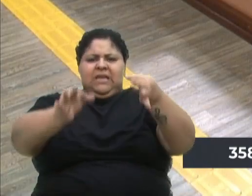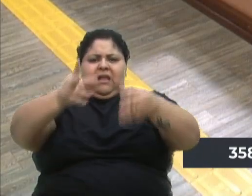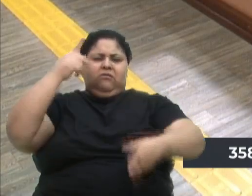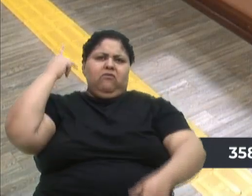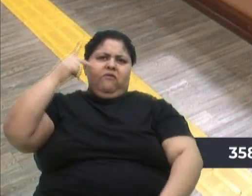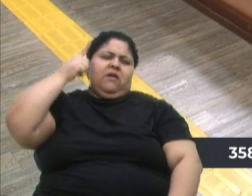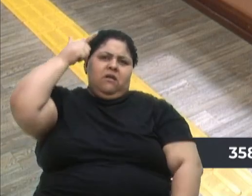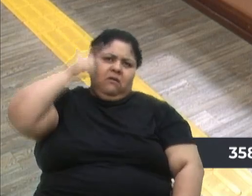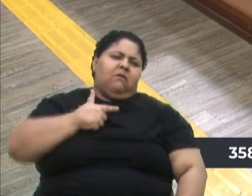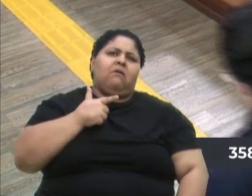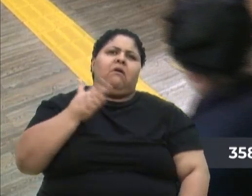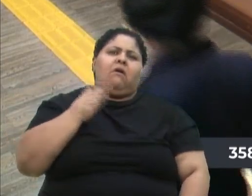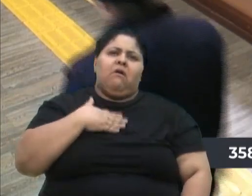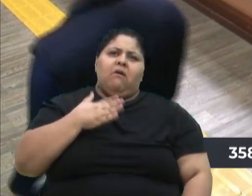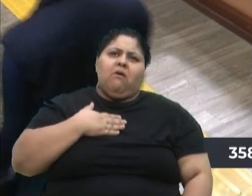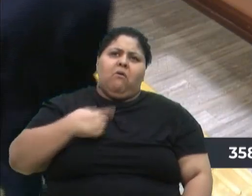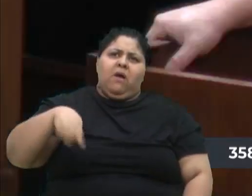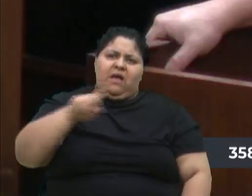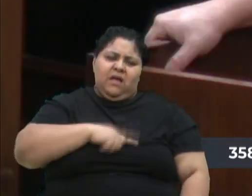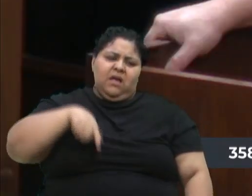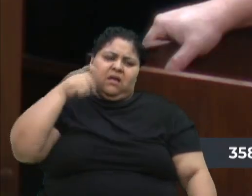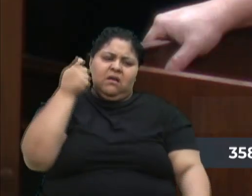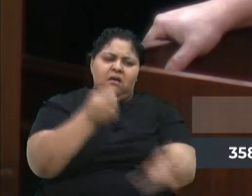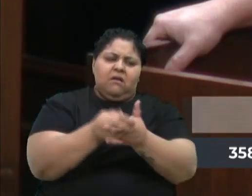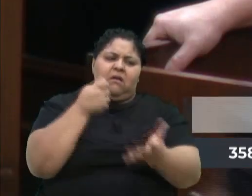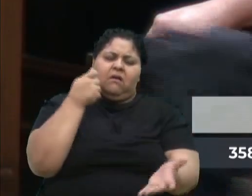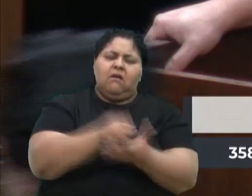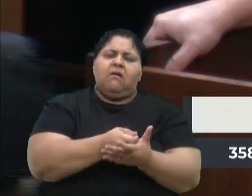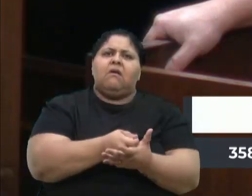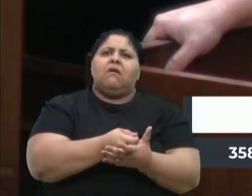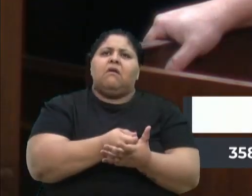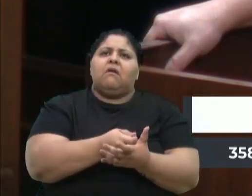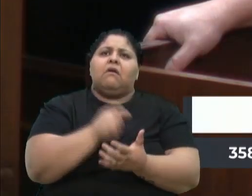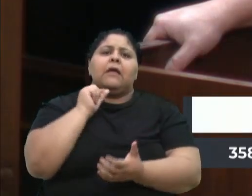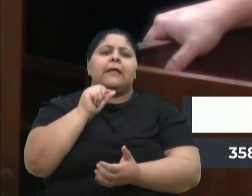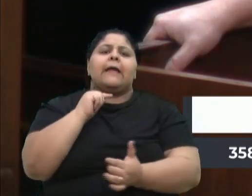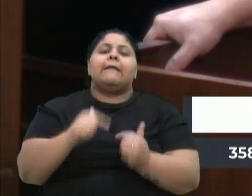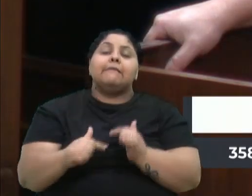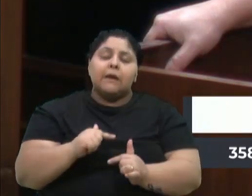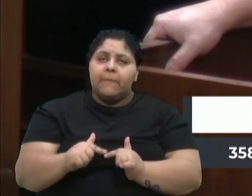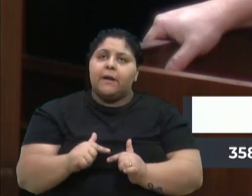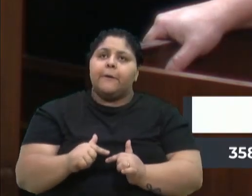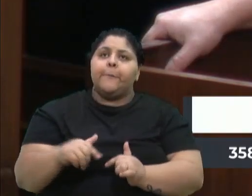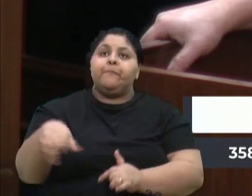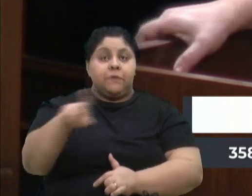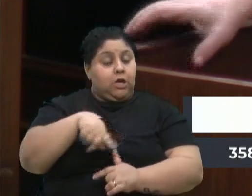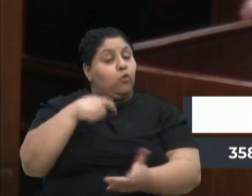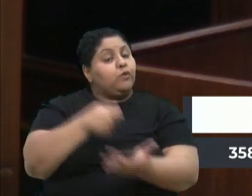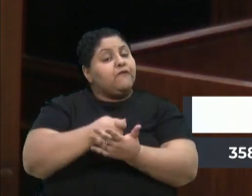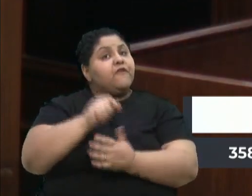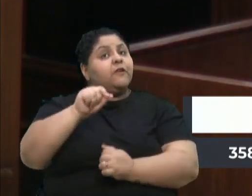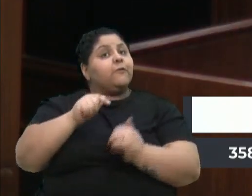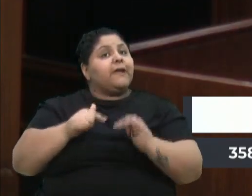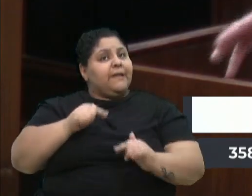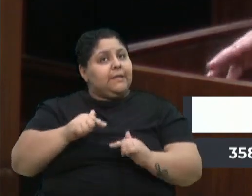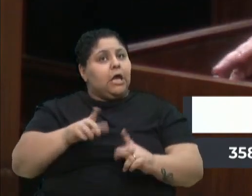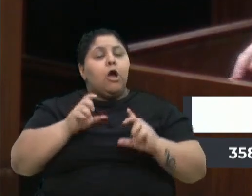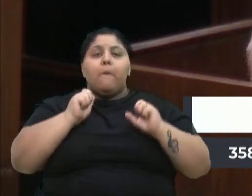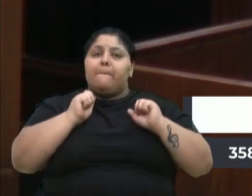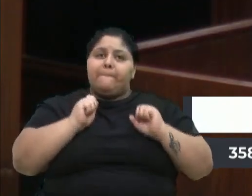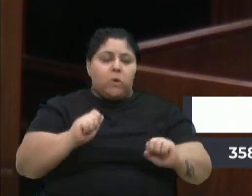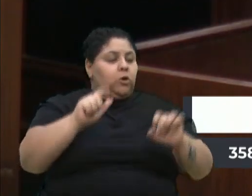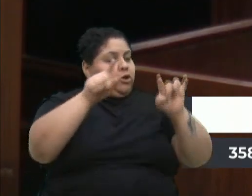sou uma pessoa que eu defendo, né, quem trabalha. Eu defendo quem trabalha. Pode ser